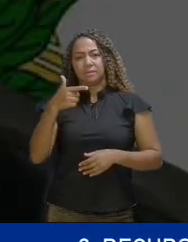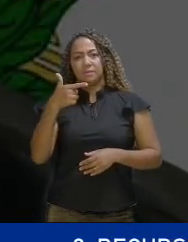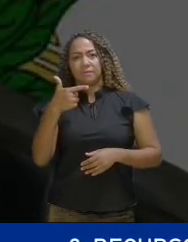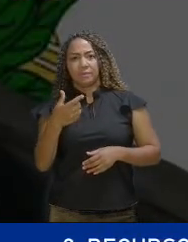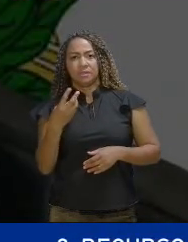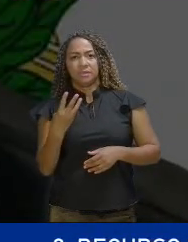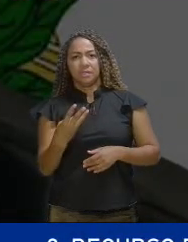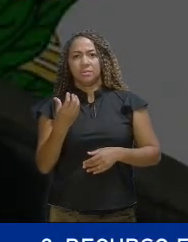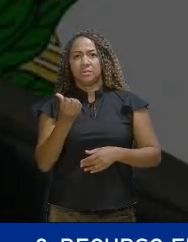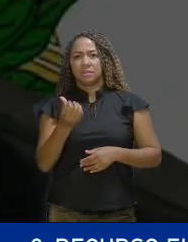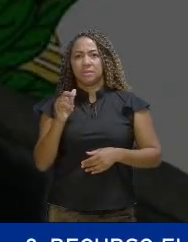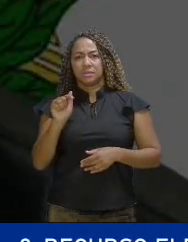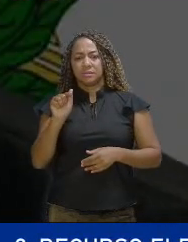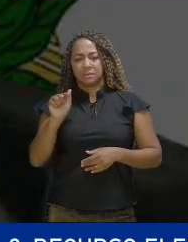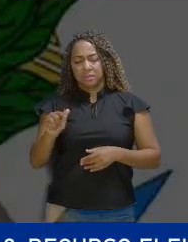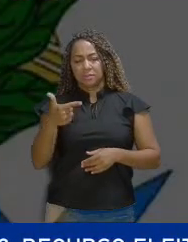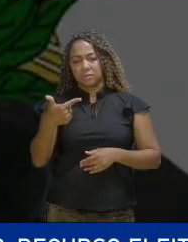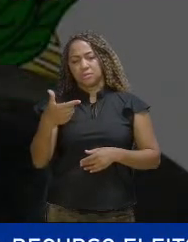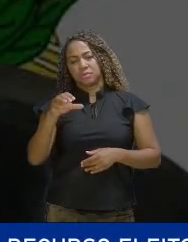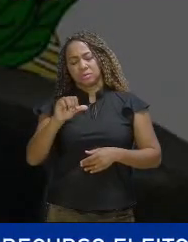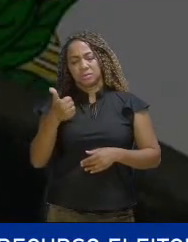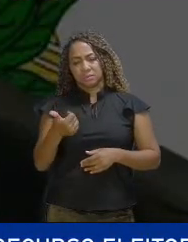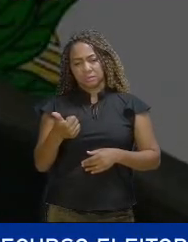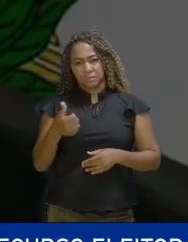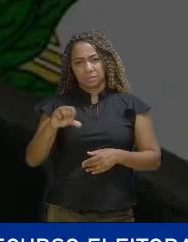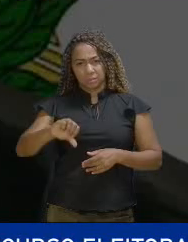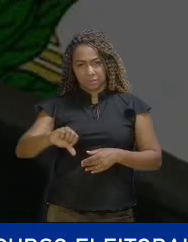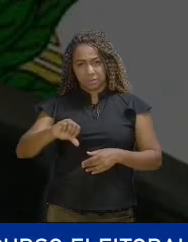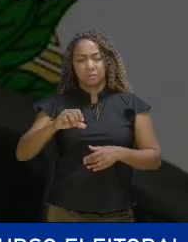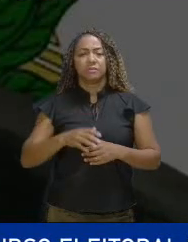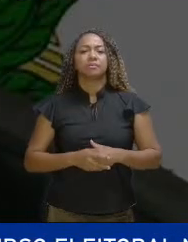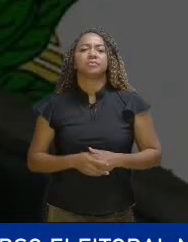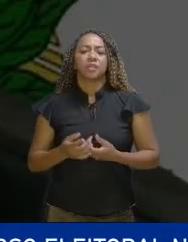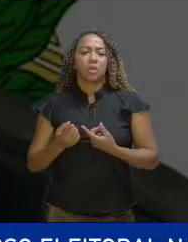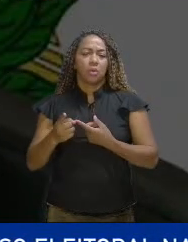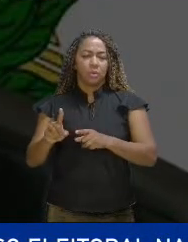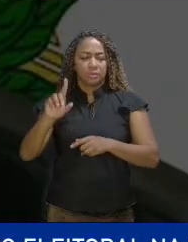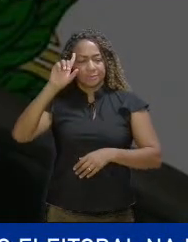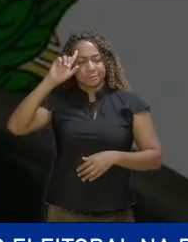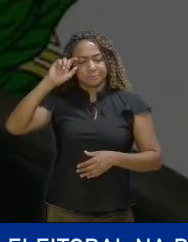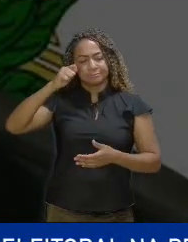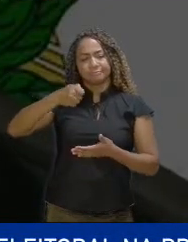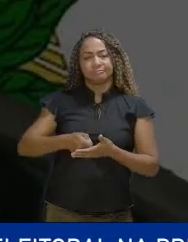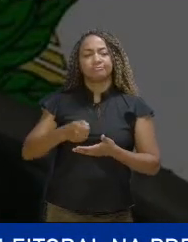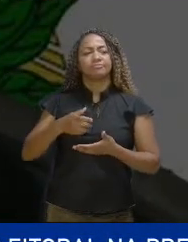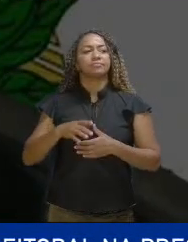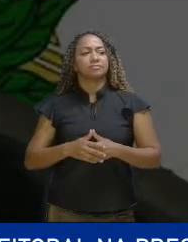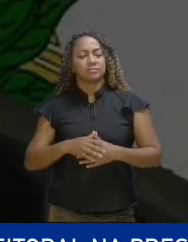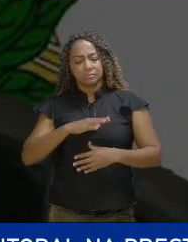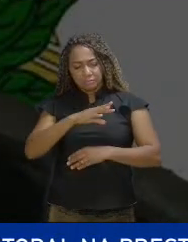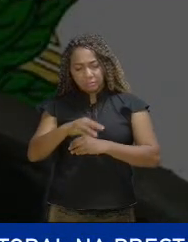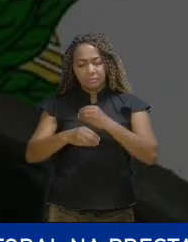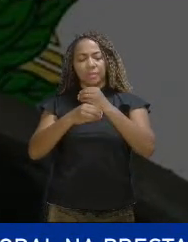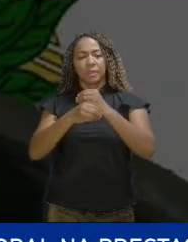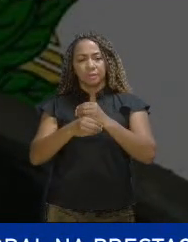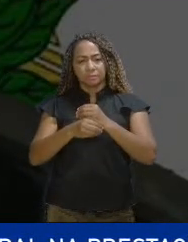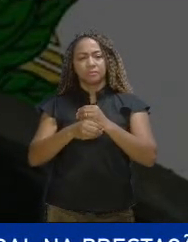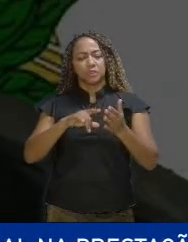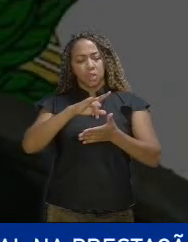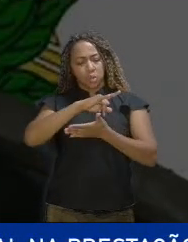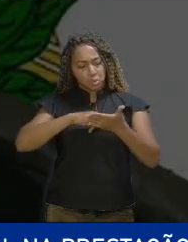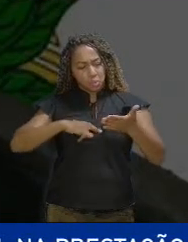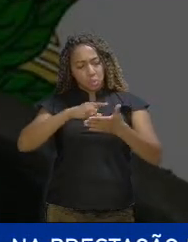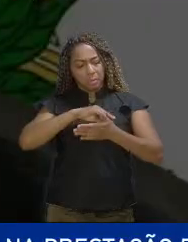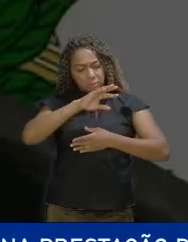de 2019. Contra essa decisão, o candidato interpôs o presente recurso alegando que, juntando